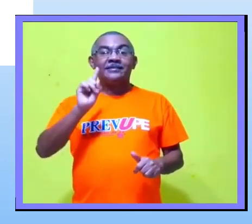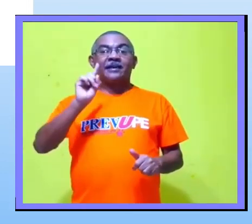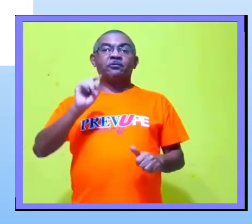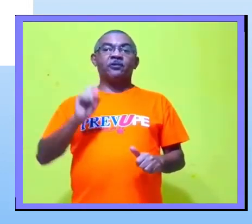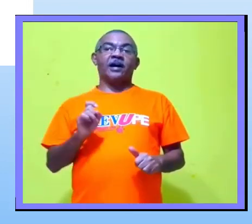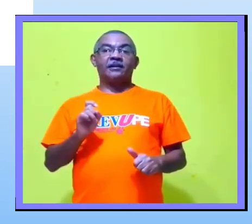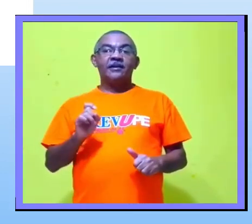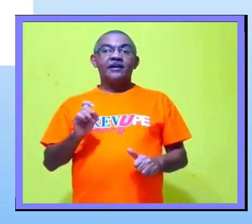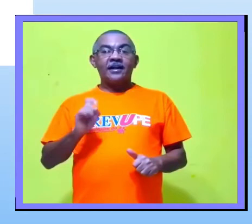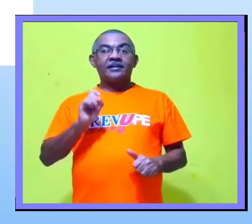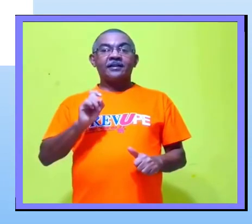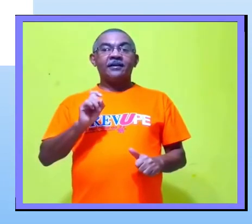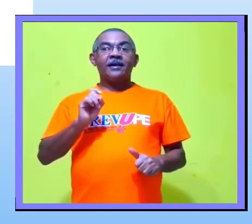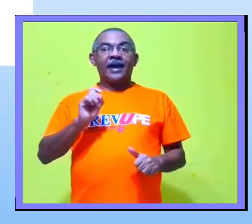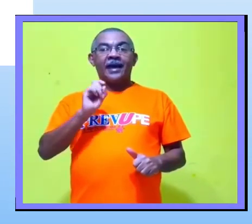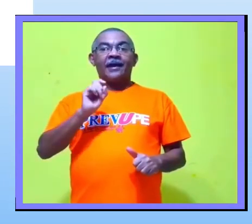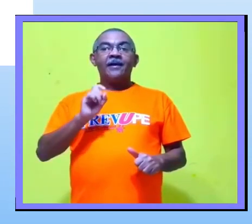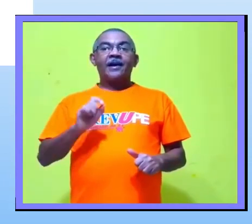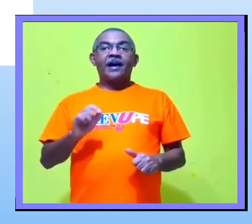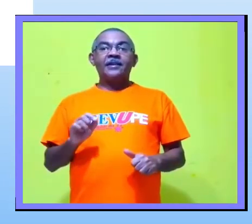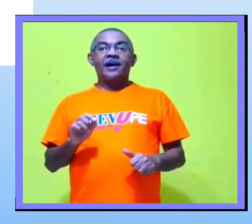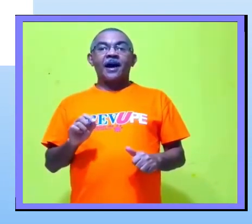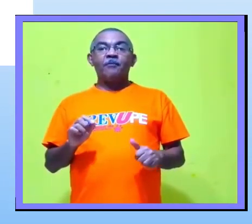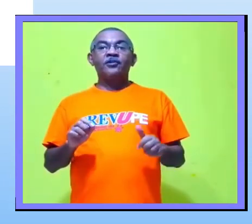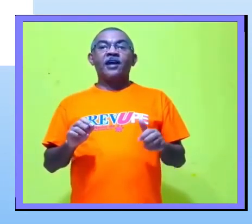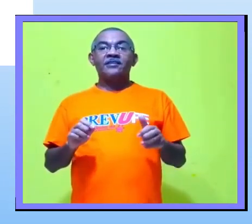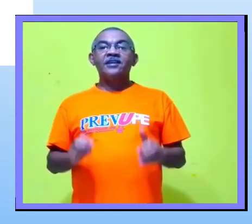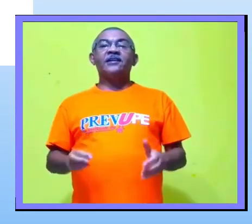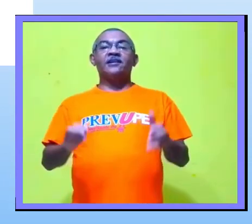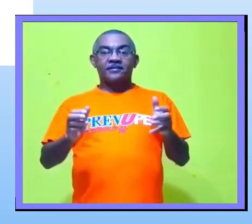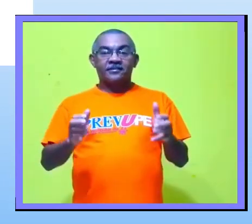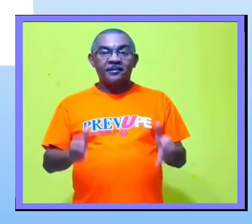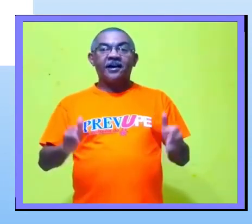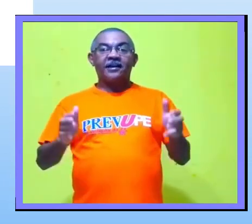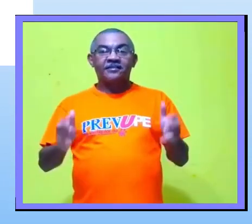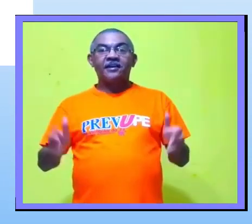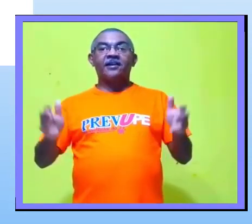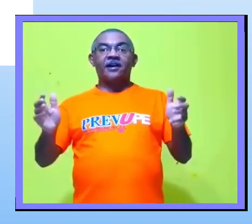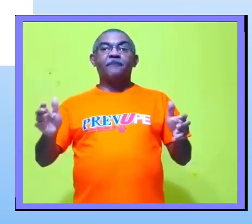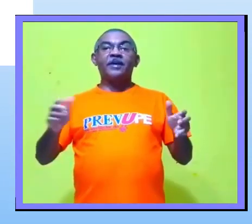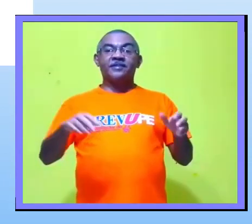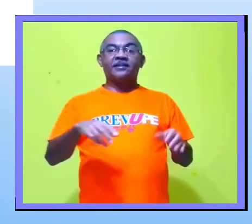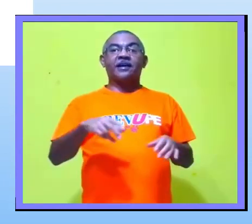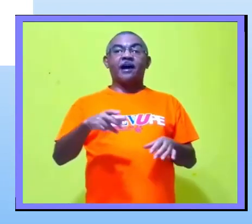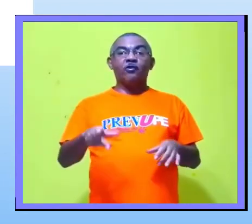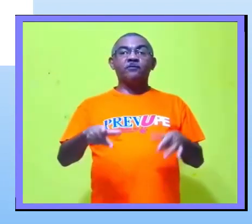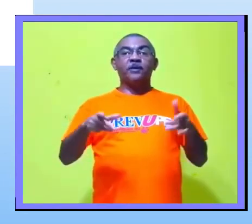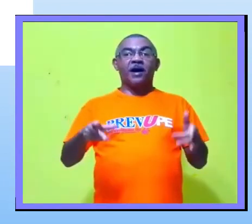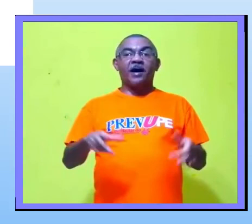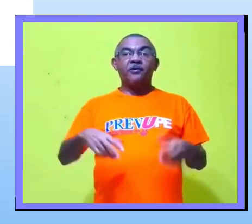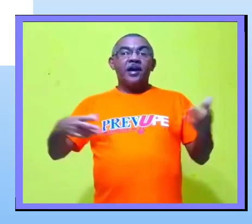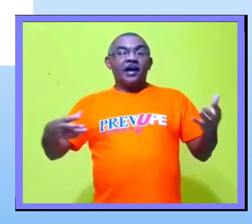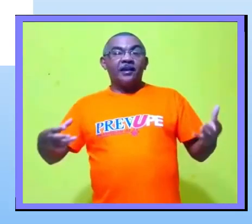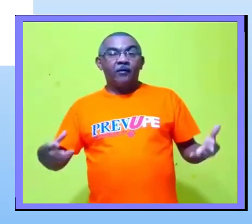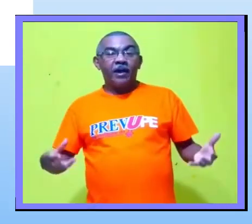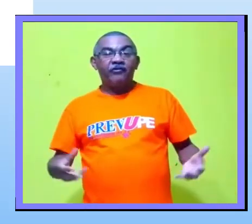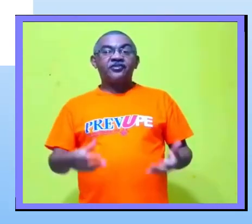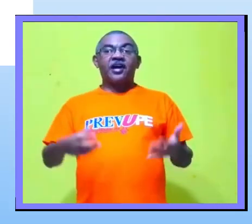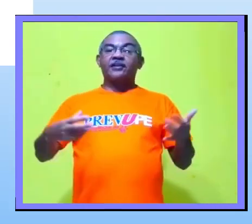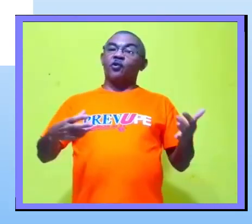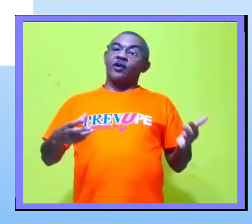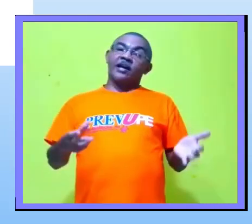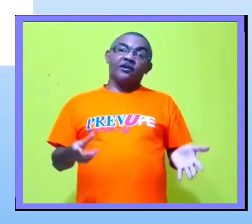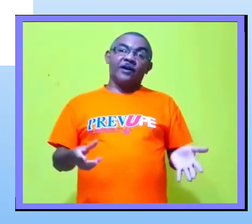é insaturada. Letra E, cadeia carbônica acíclica? Sim, a cíclica apresenta carbono primário, ela não